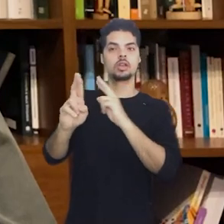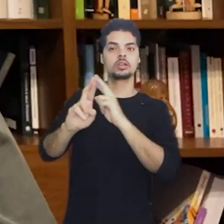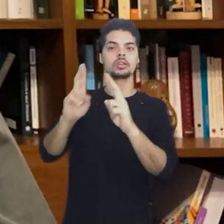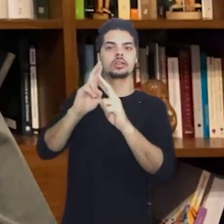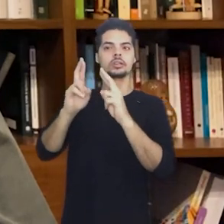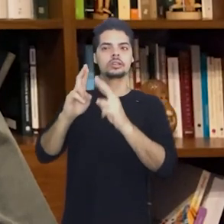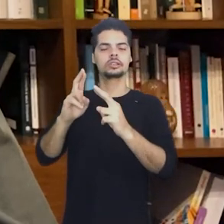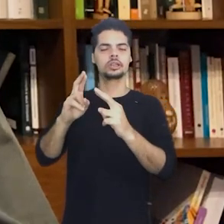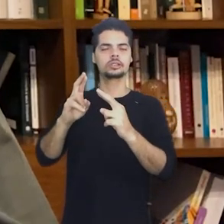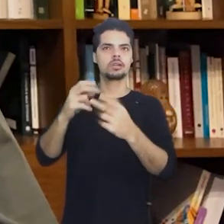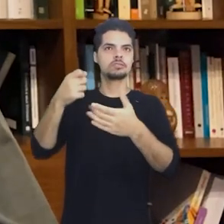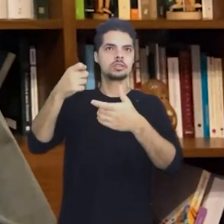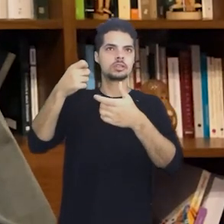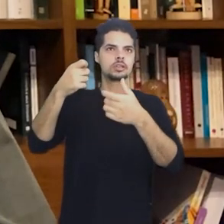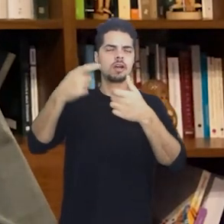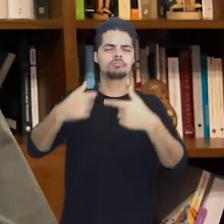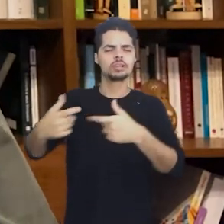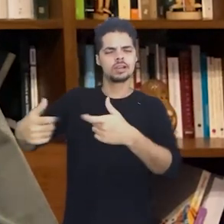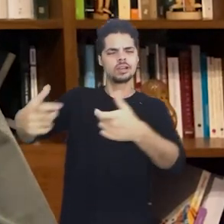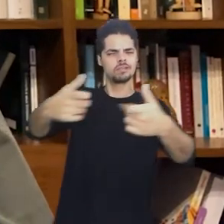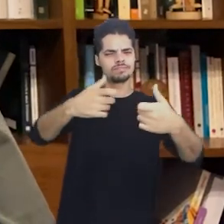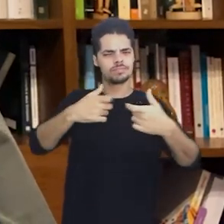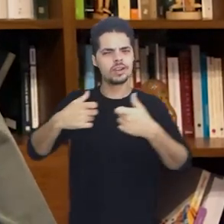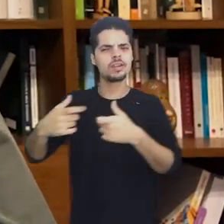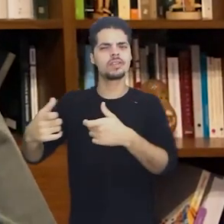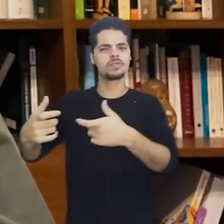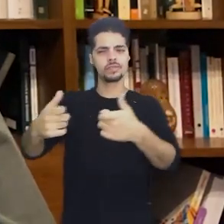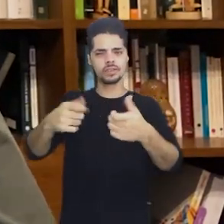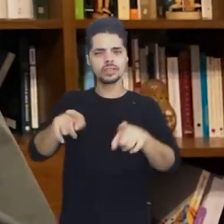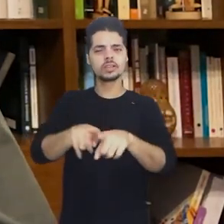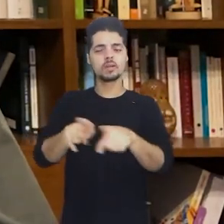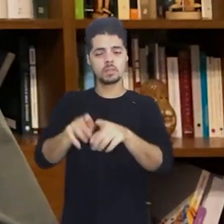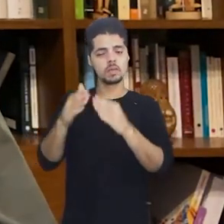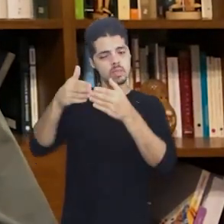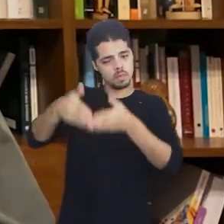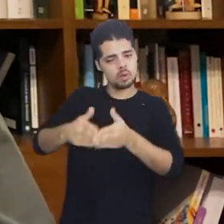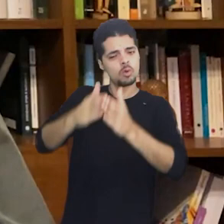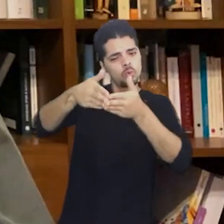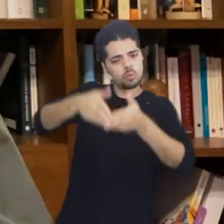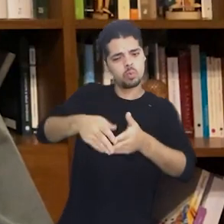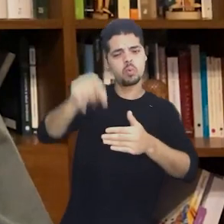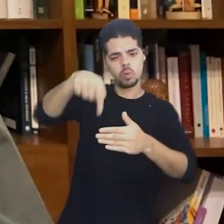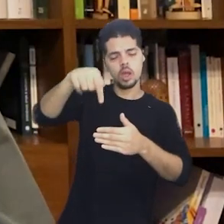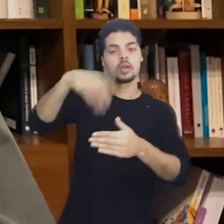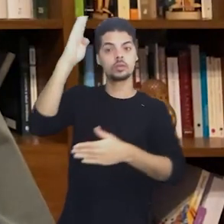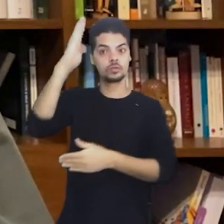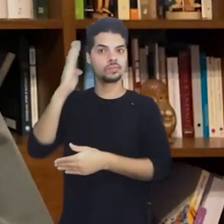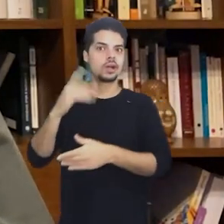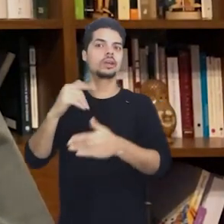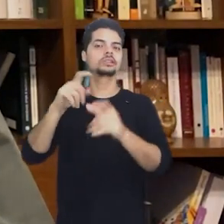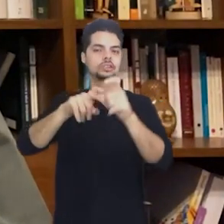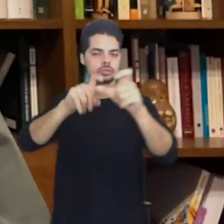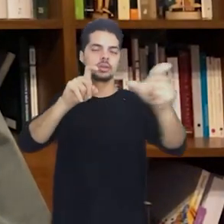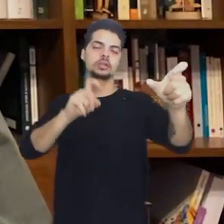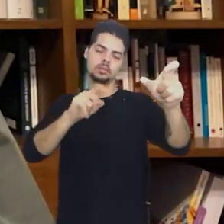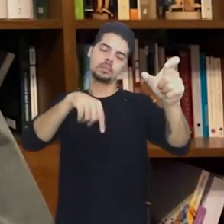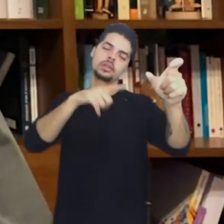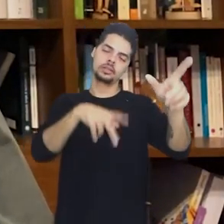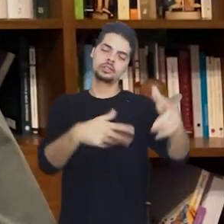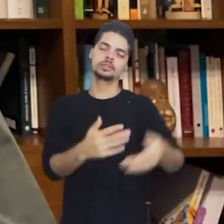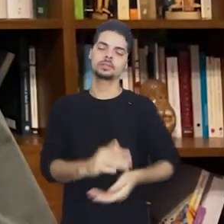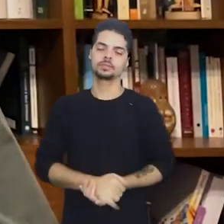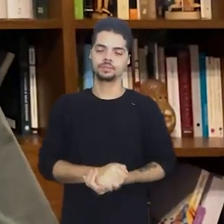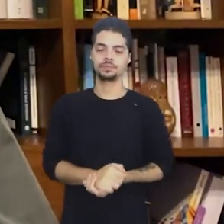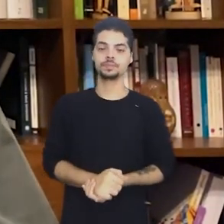é que trata na verdade da guerra da Cisplatina mas também a barca